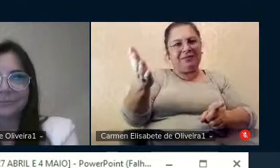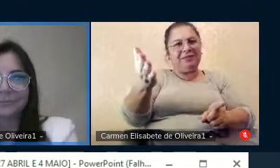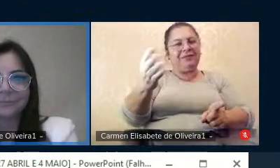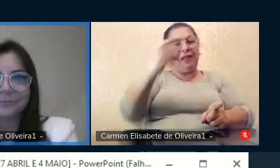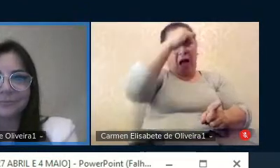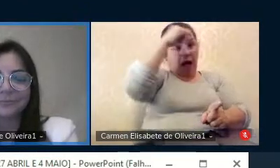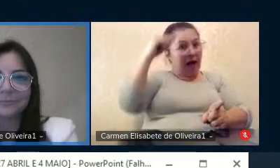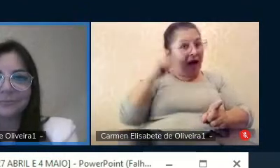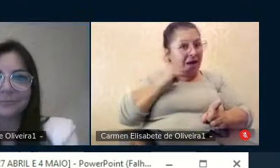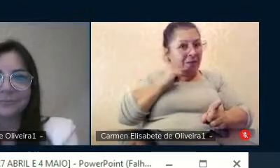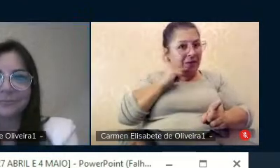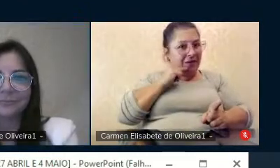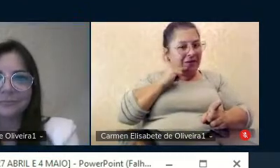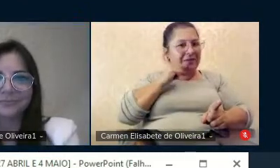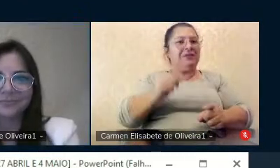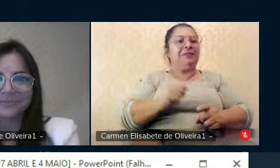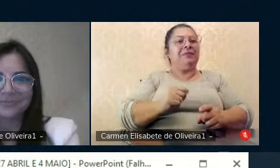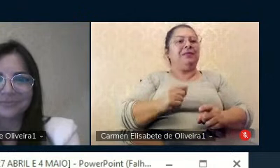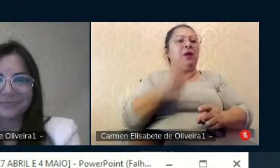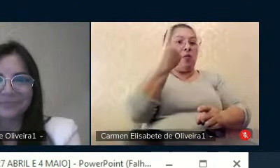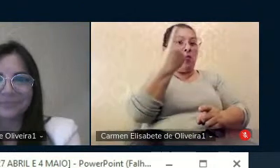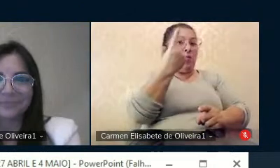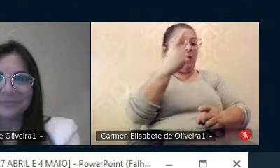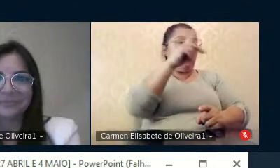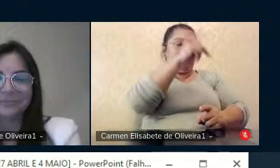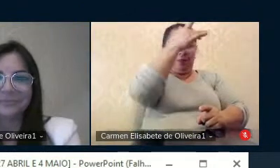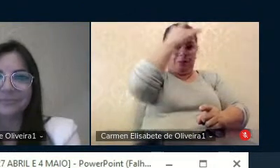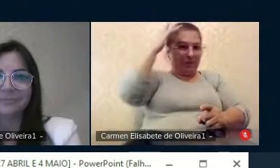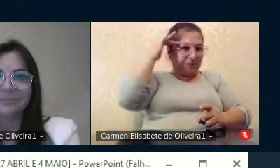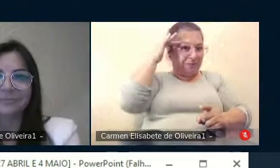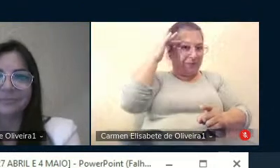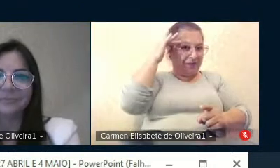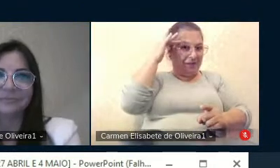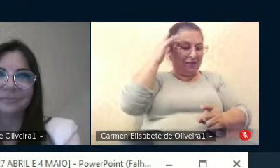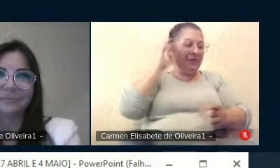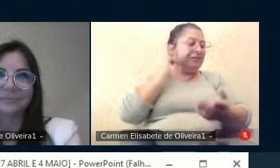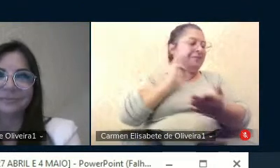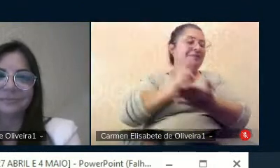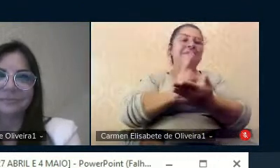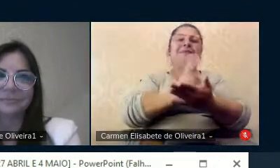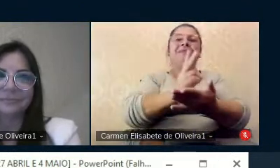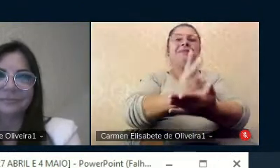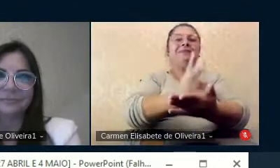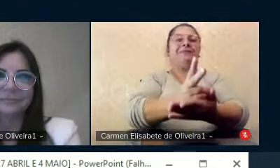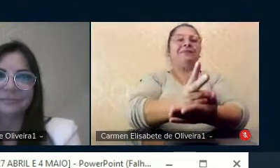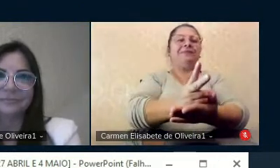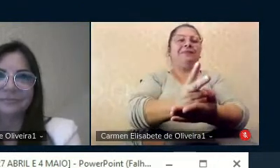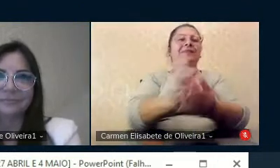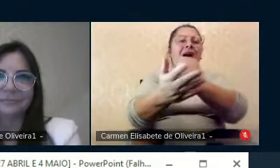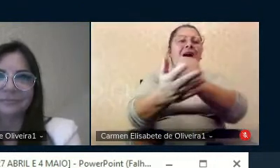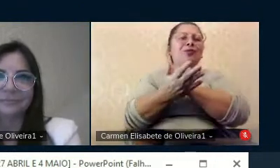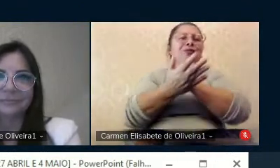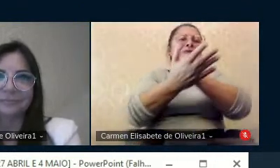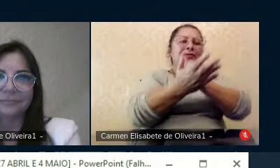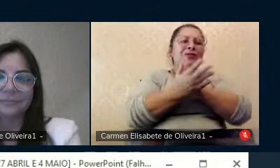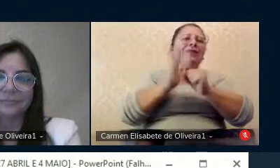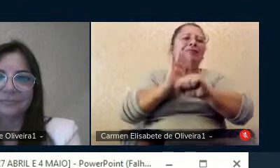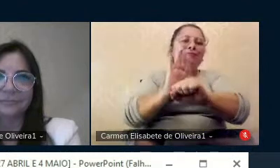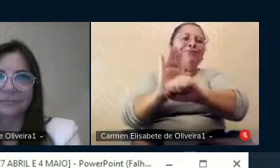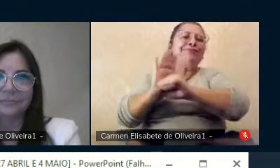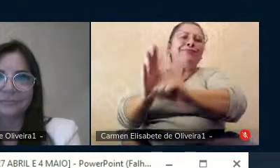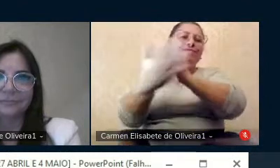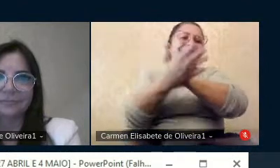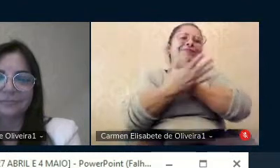Carmen, uma das pessoas que sempre nos ajudou no início, quando